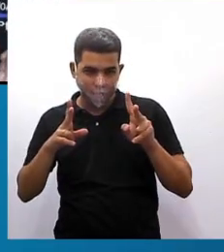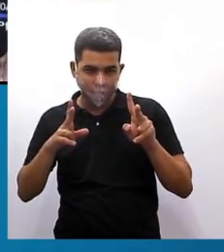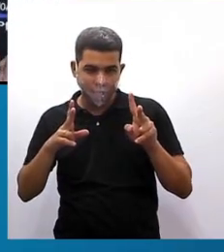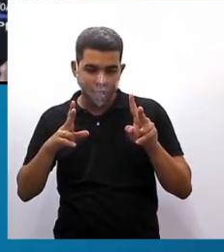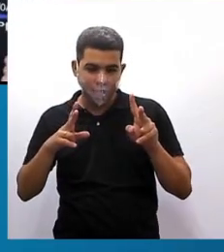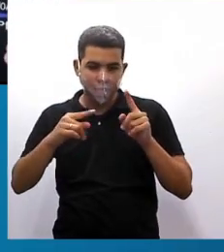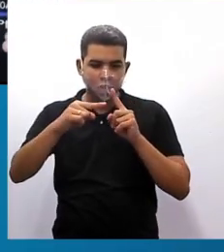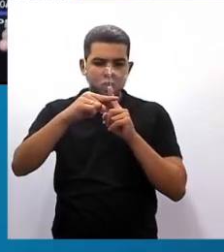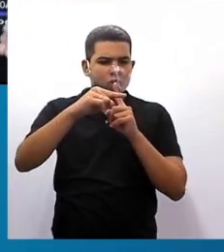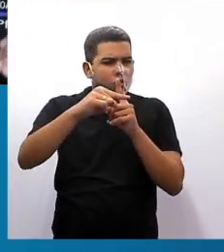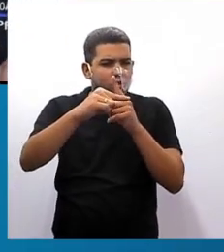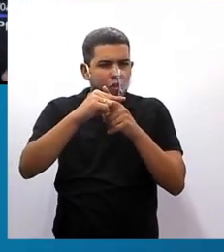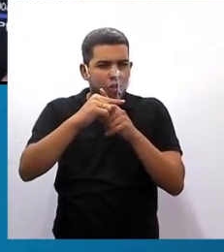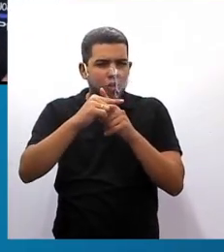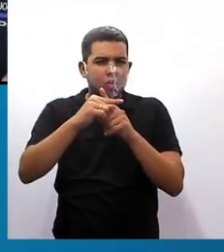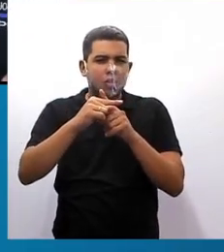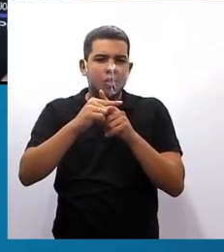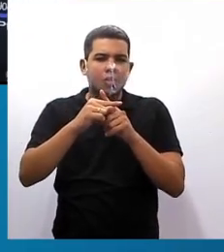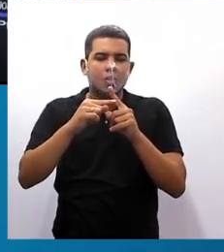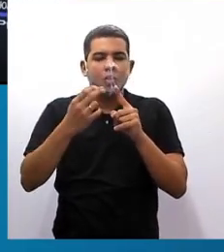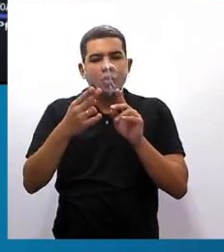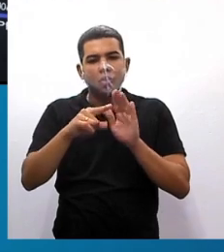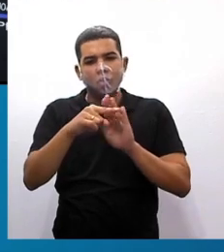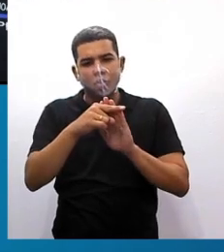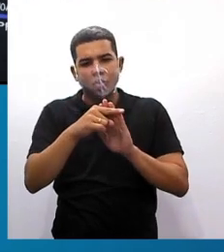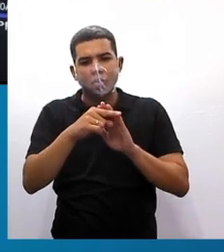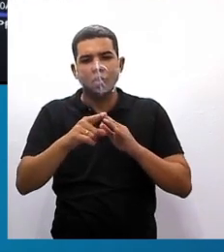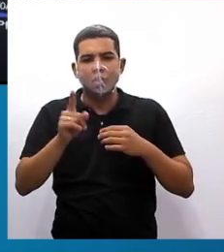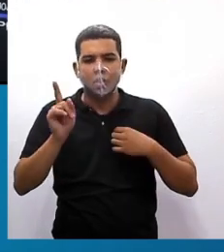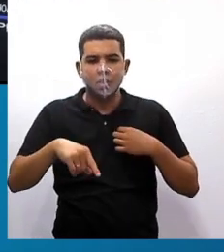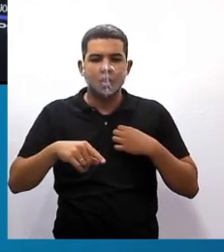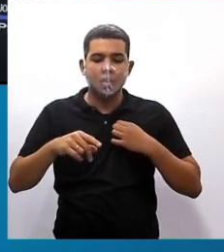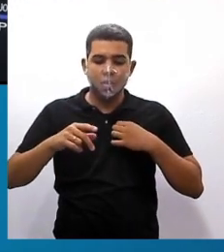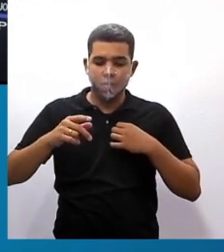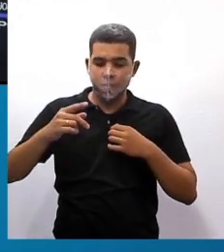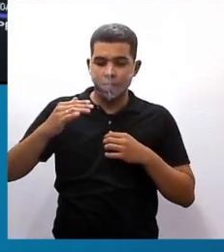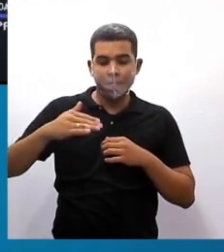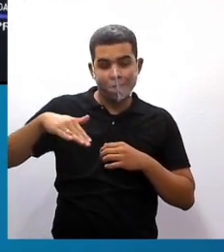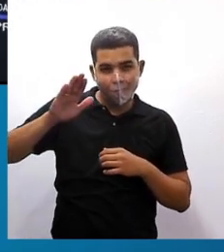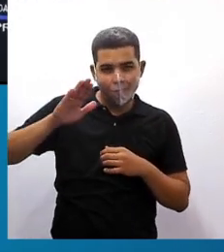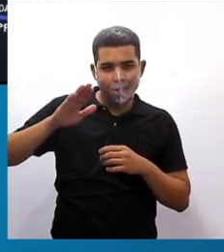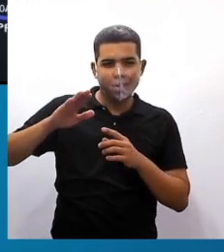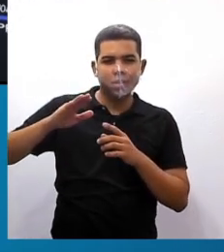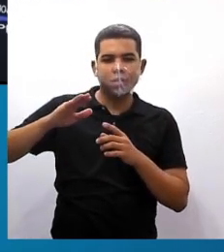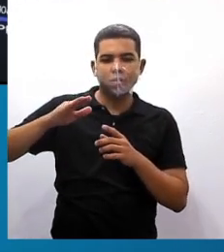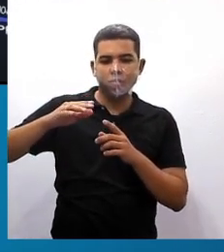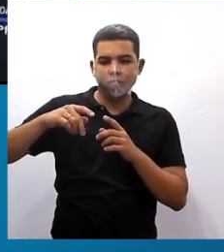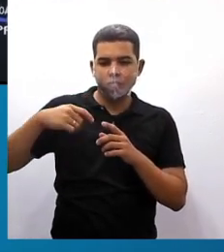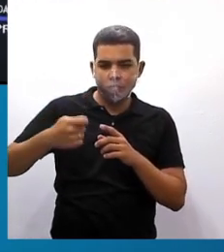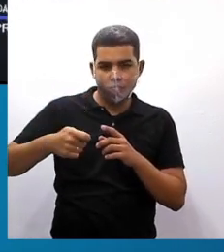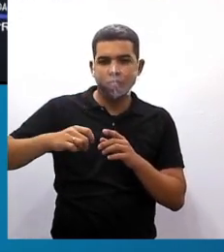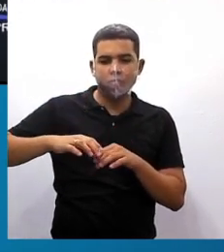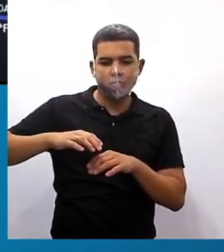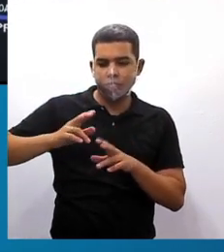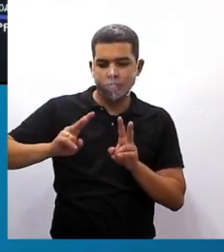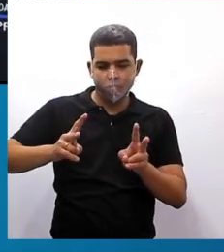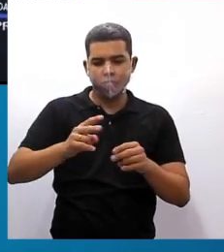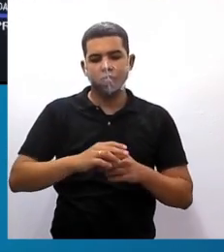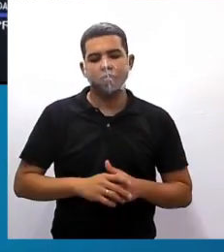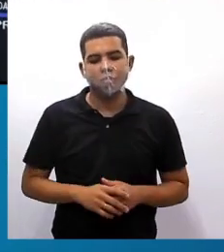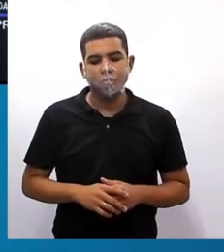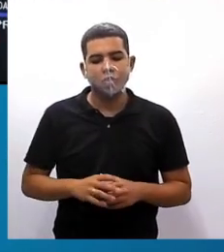na subtração, repete o sinal do maior e subtrai. Então, 3 menos 1,10 vai